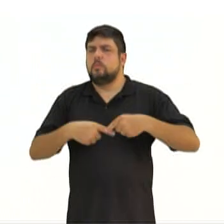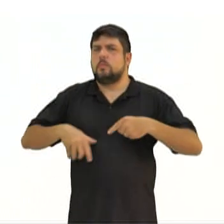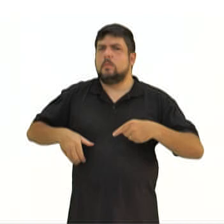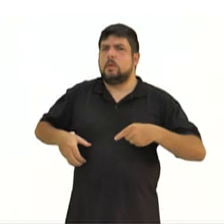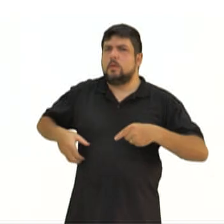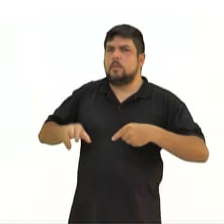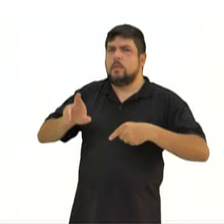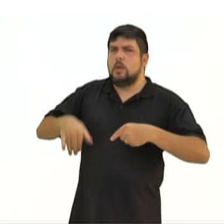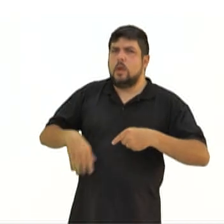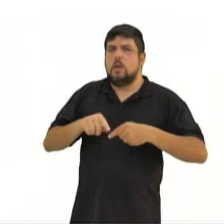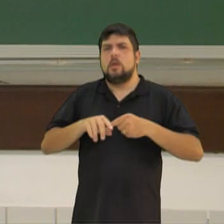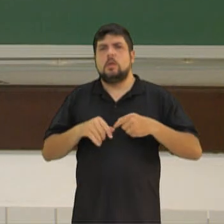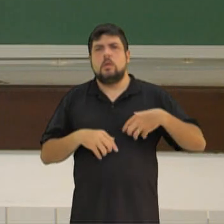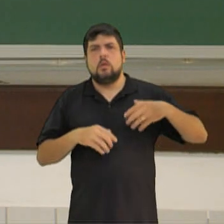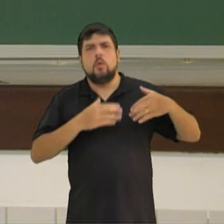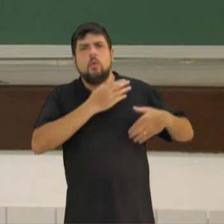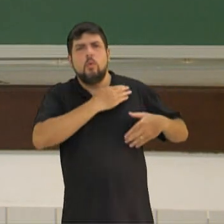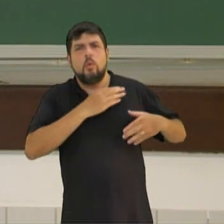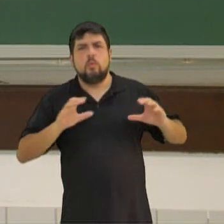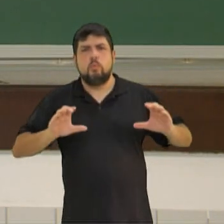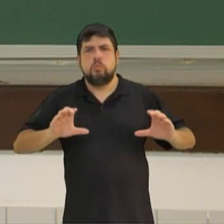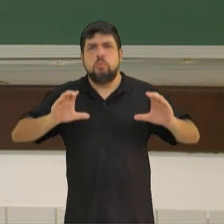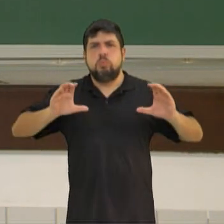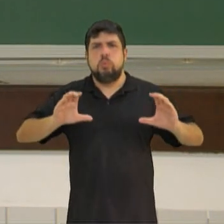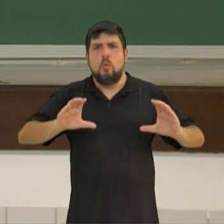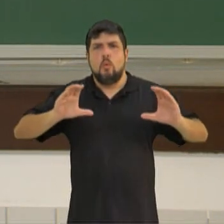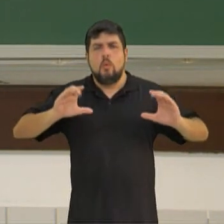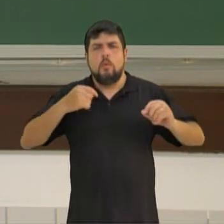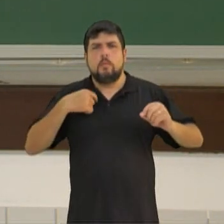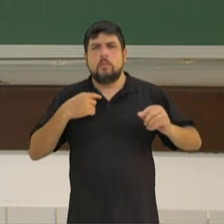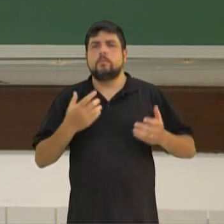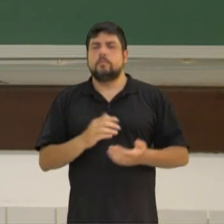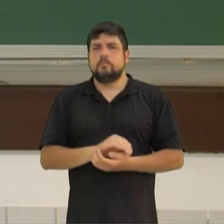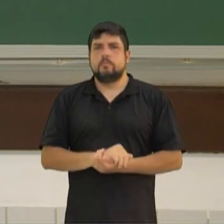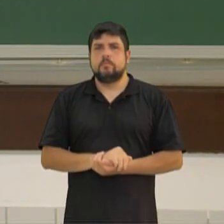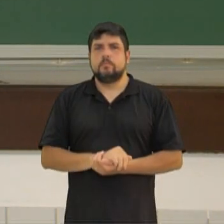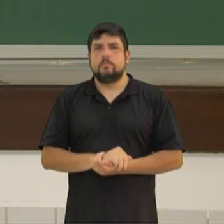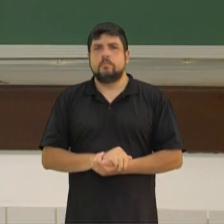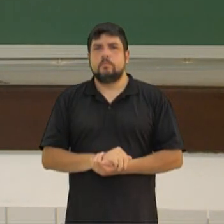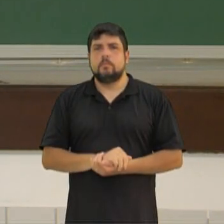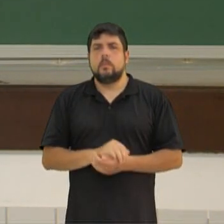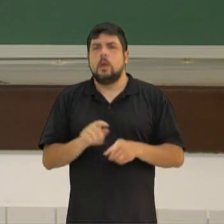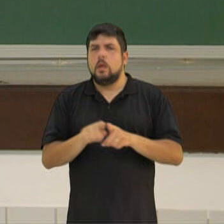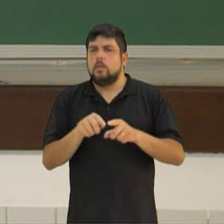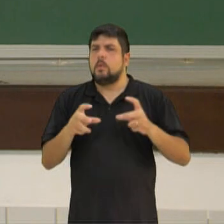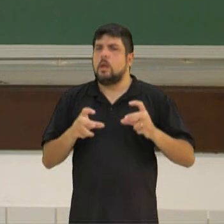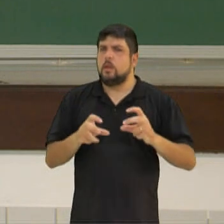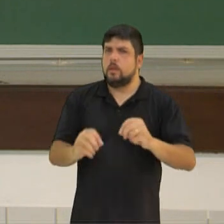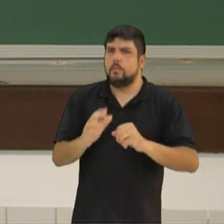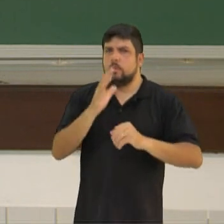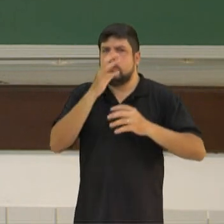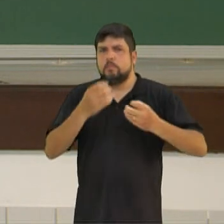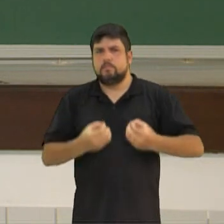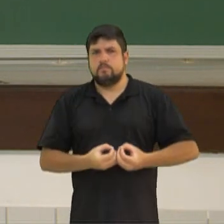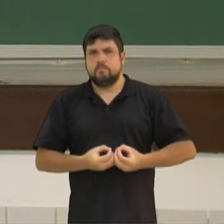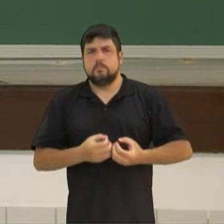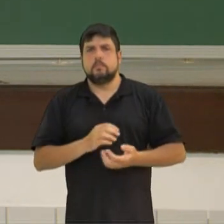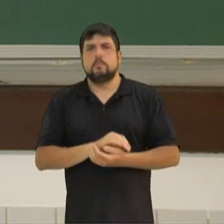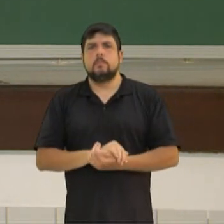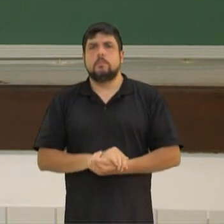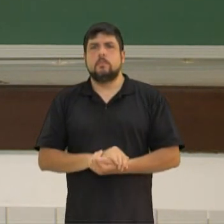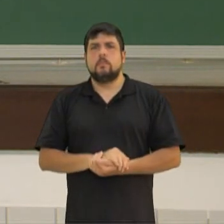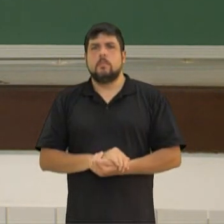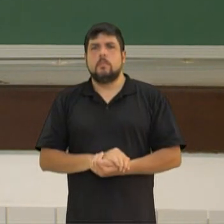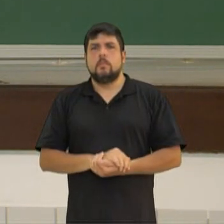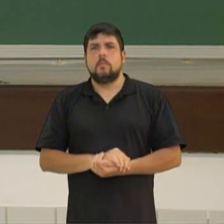câncer de próstata. Então, esses são os componentes principais aí que dão riscos à saúde que estão dentro do lixo eletrônico.